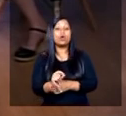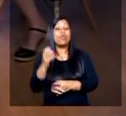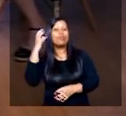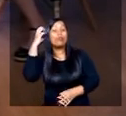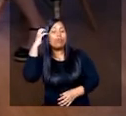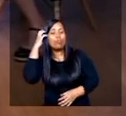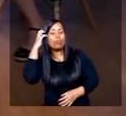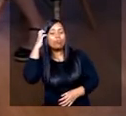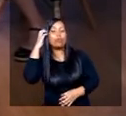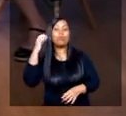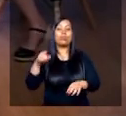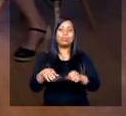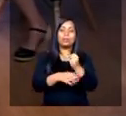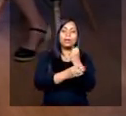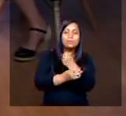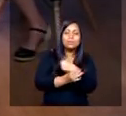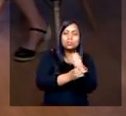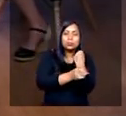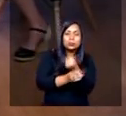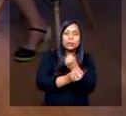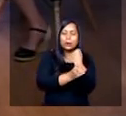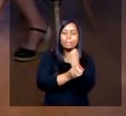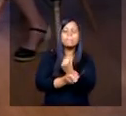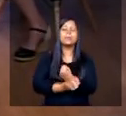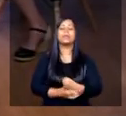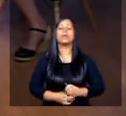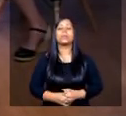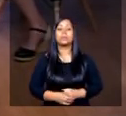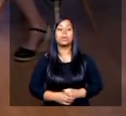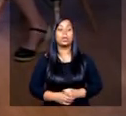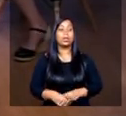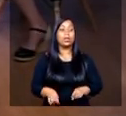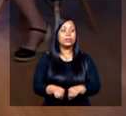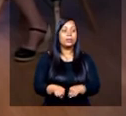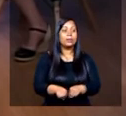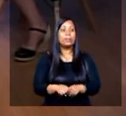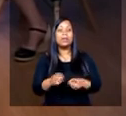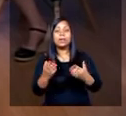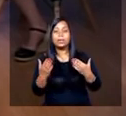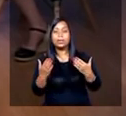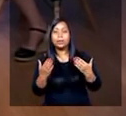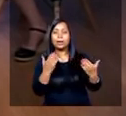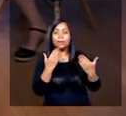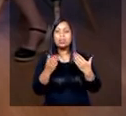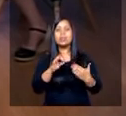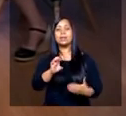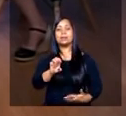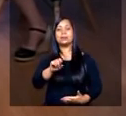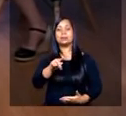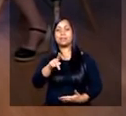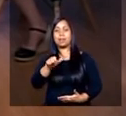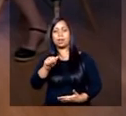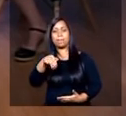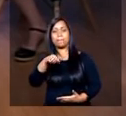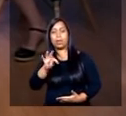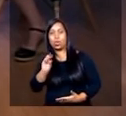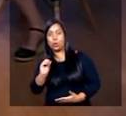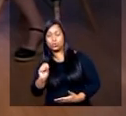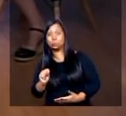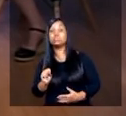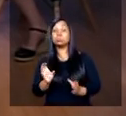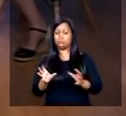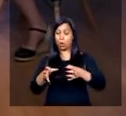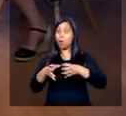Fono, a gente tem a fisioterapeuta, que é osteopata, tem a psicomotricista, que é a Estela Mares, que também está no projeto. É uma equipe